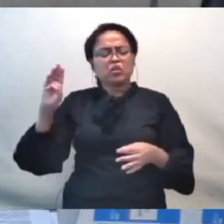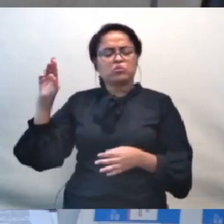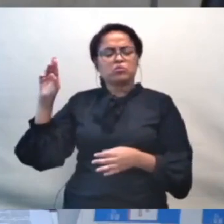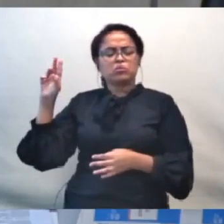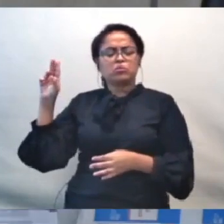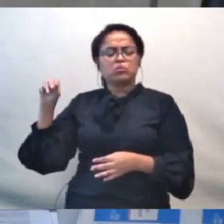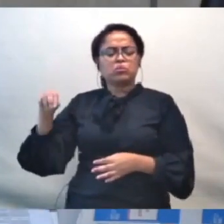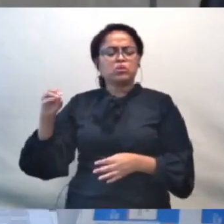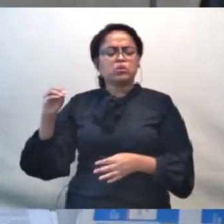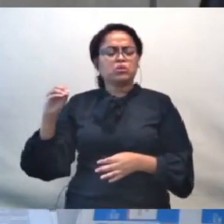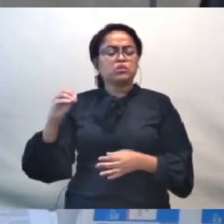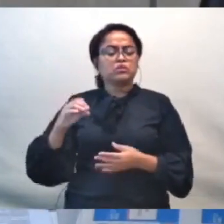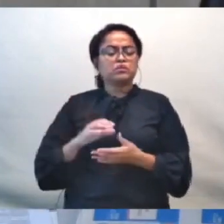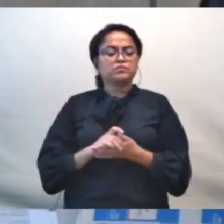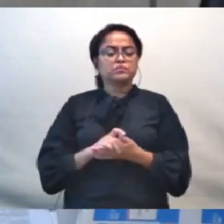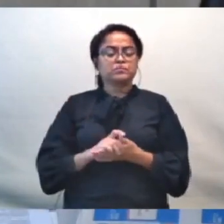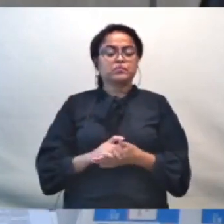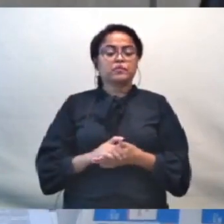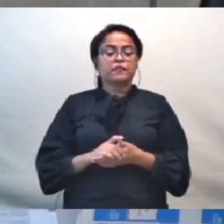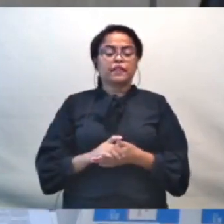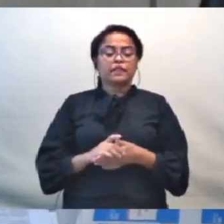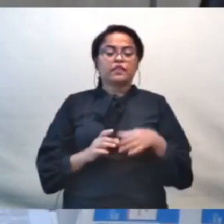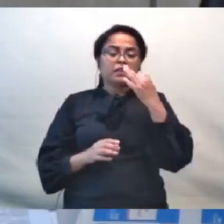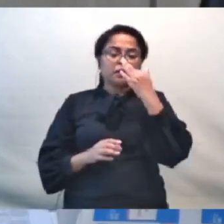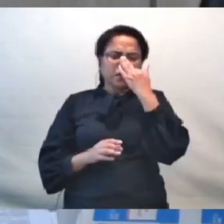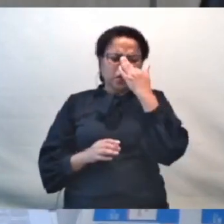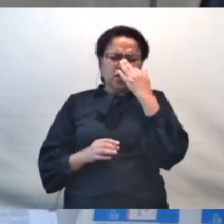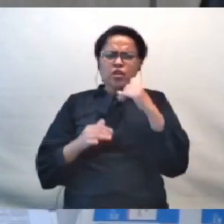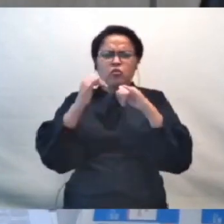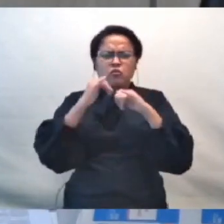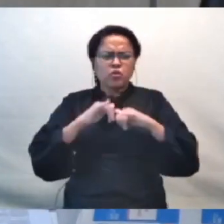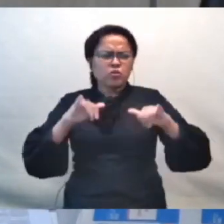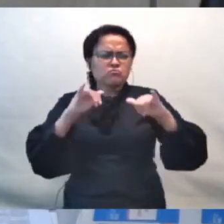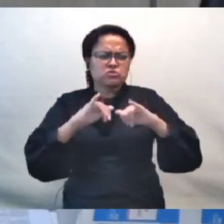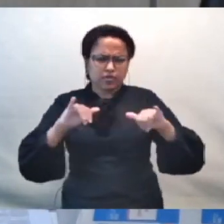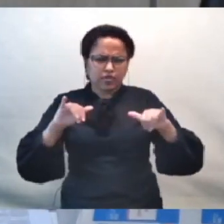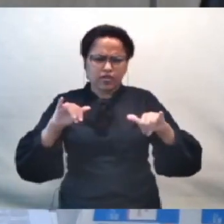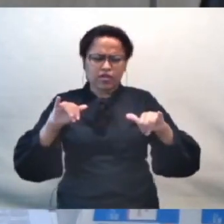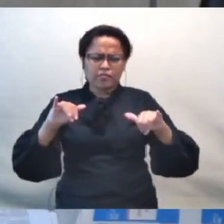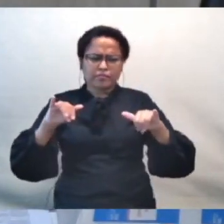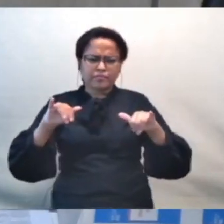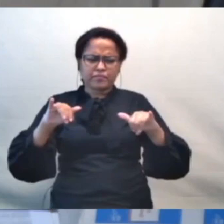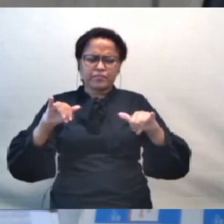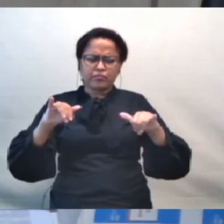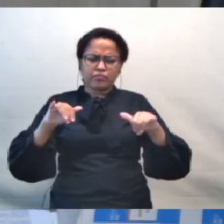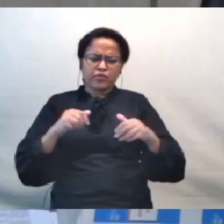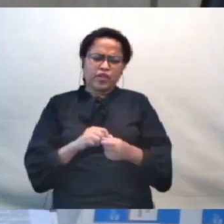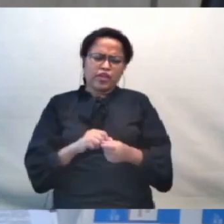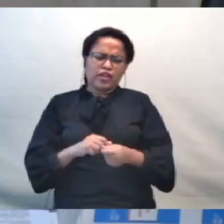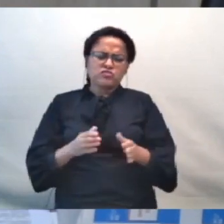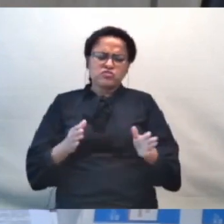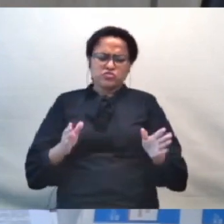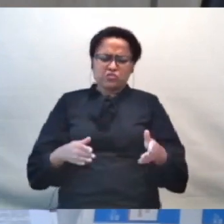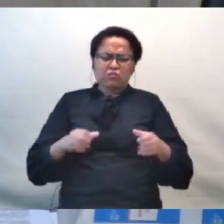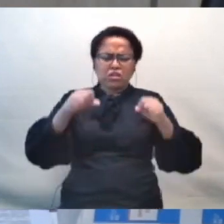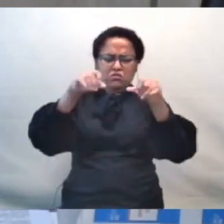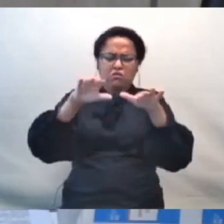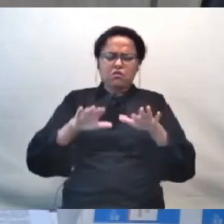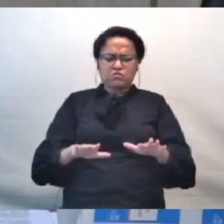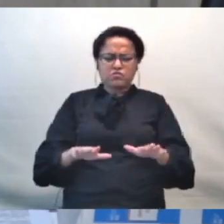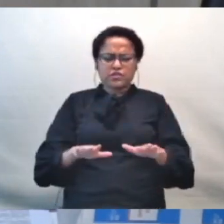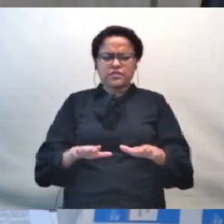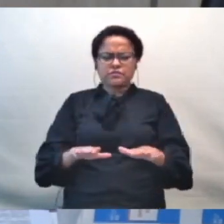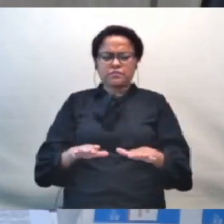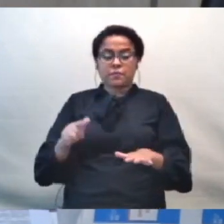Eu vou só anunciar as pessoas que anunciaram aqui nessa audiência, que é o